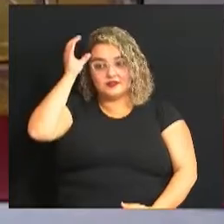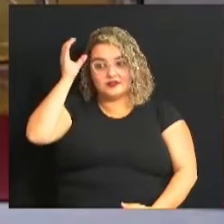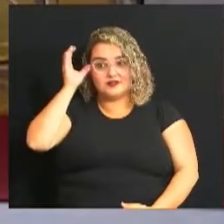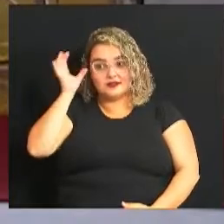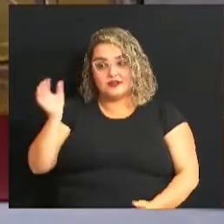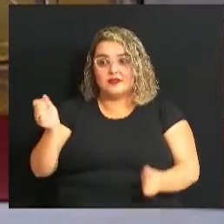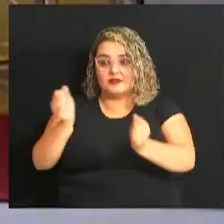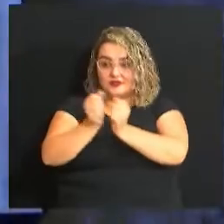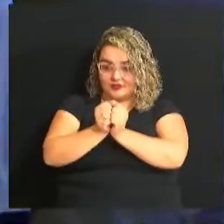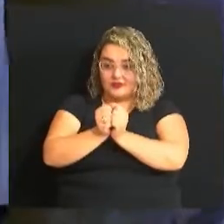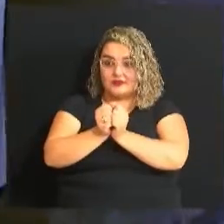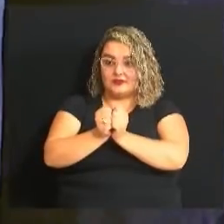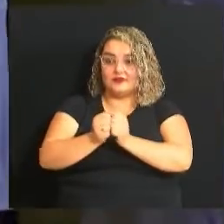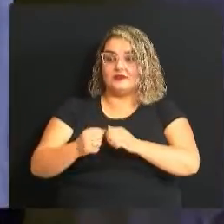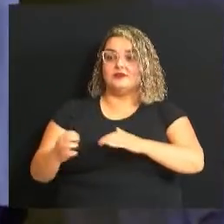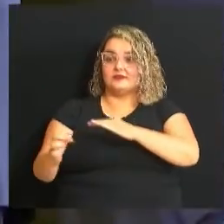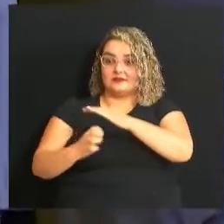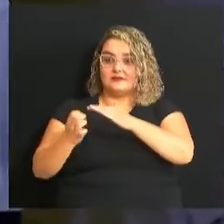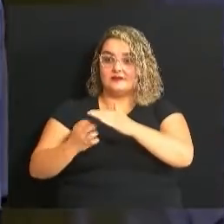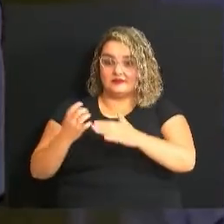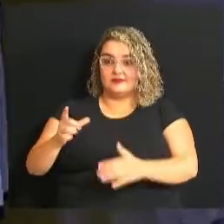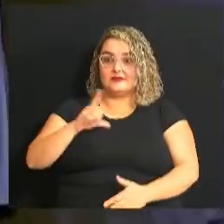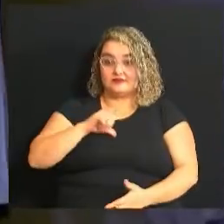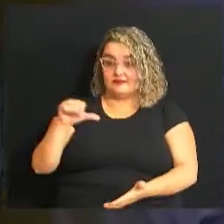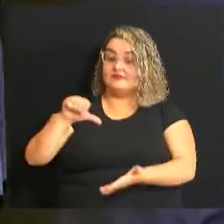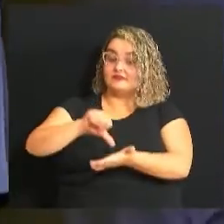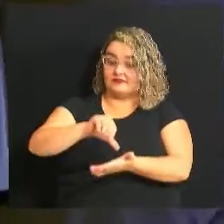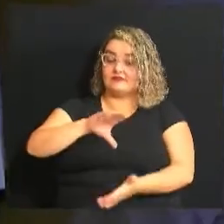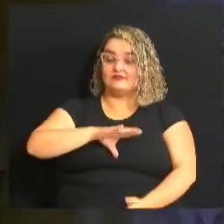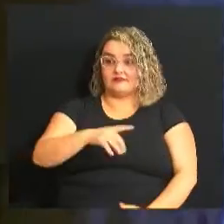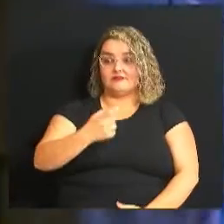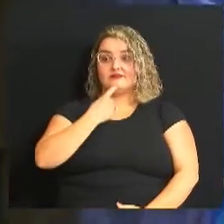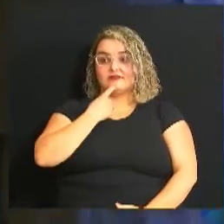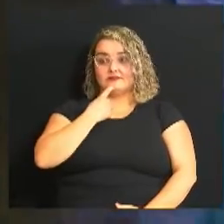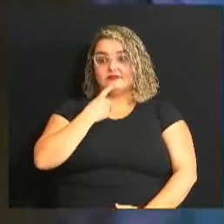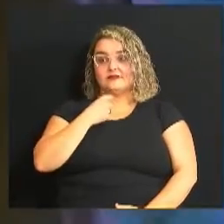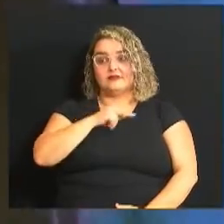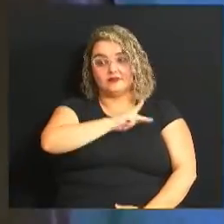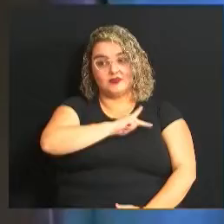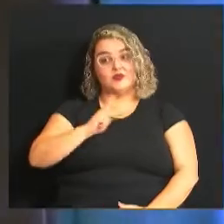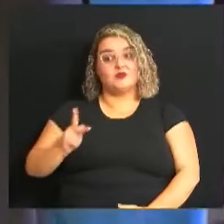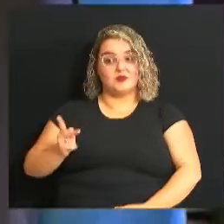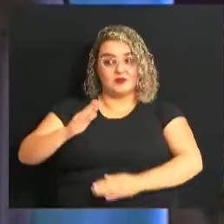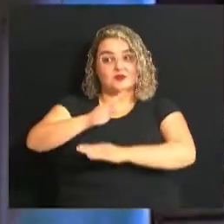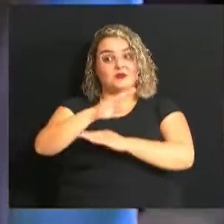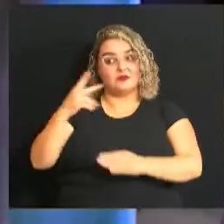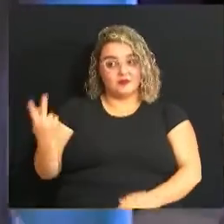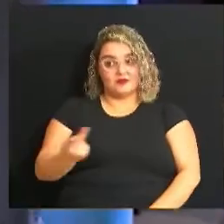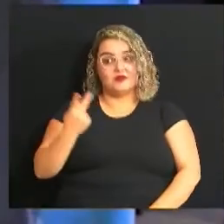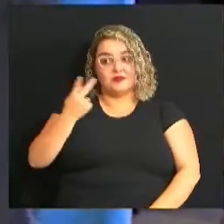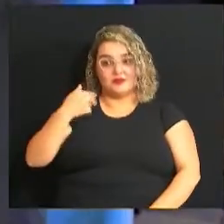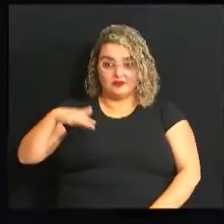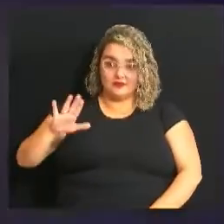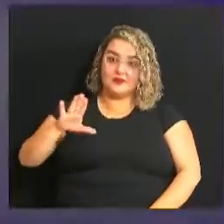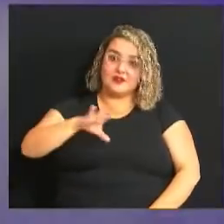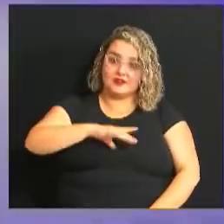algumas empresas optaram em ter sede na cidade, o que para o presidente da Câmara valoriza ainda mais Campinas. É importante